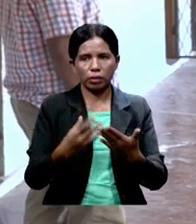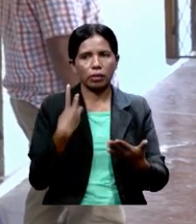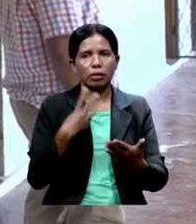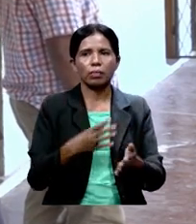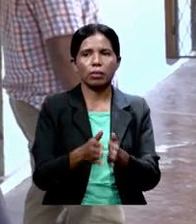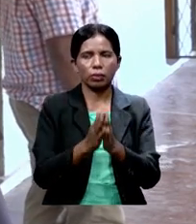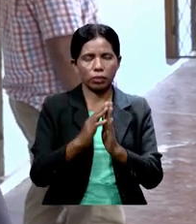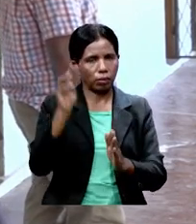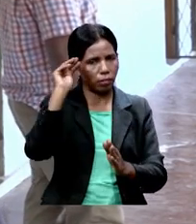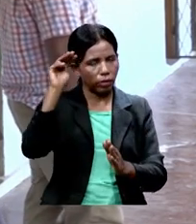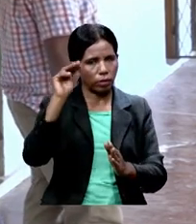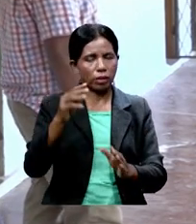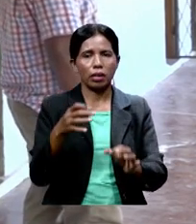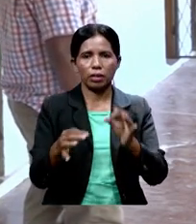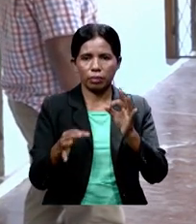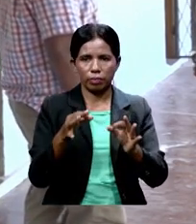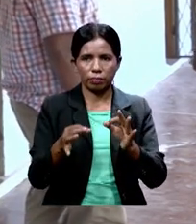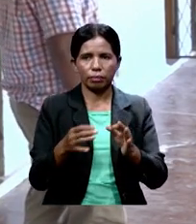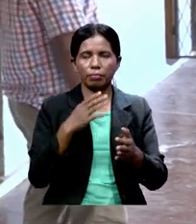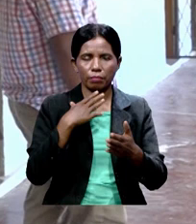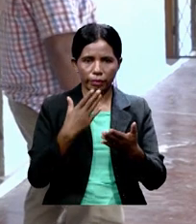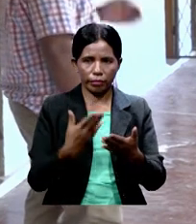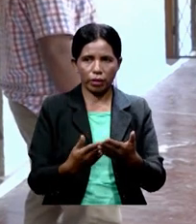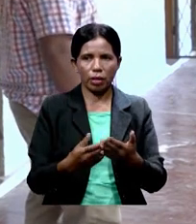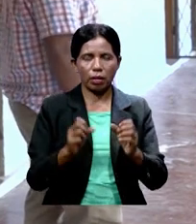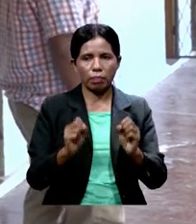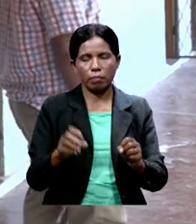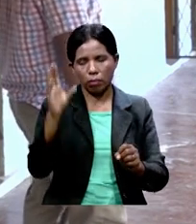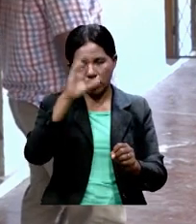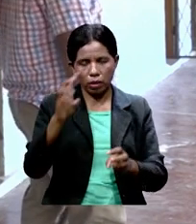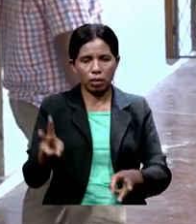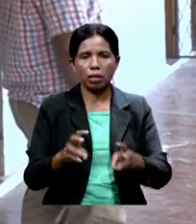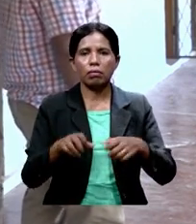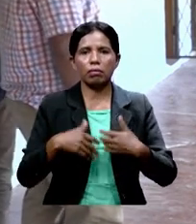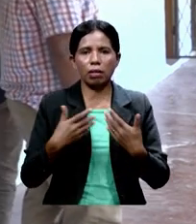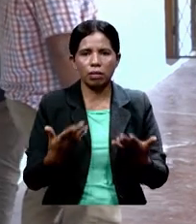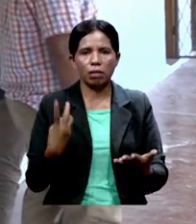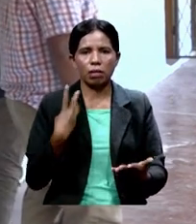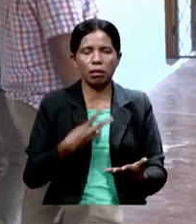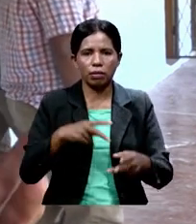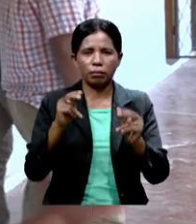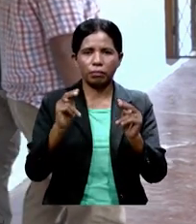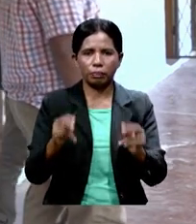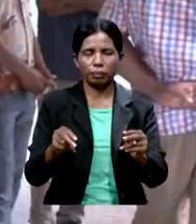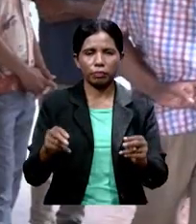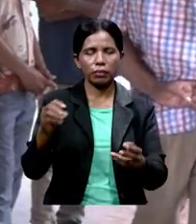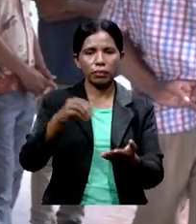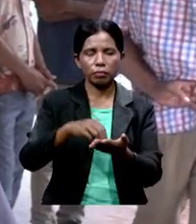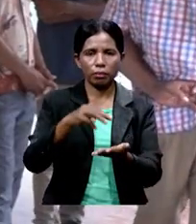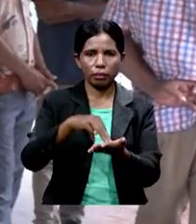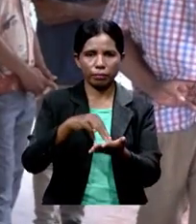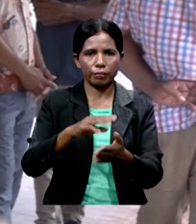Husi ba ministério, care dia bele buka tok dalan hanusa para a mim precisa los professor ba matéria produtiva.